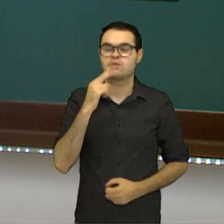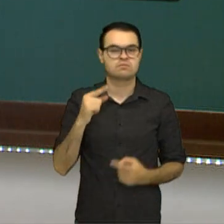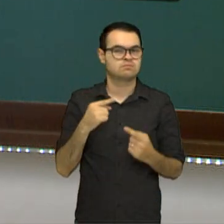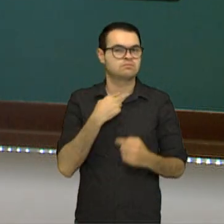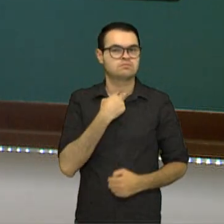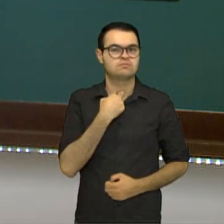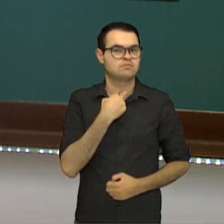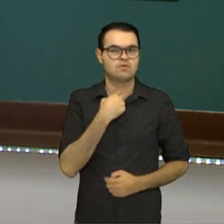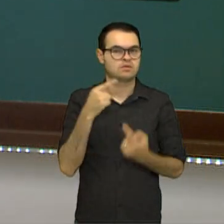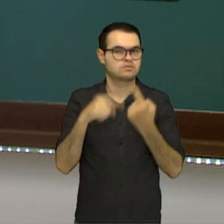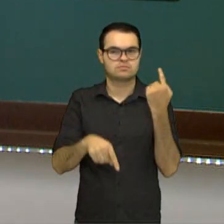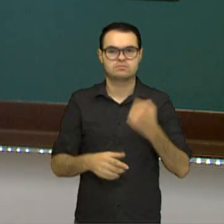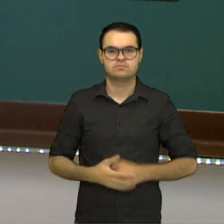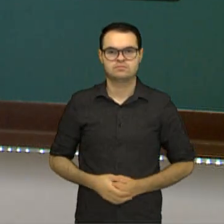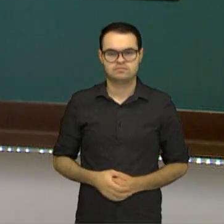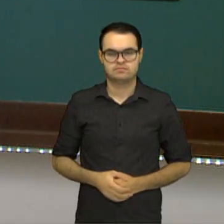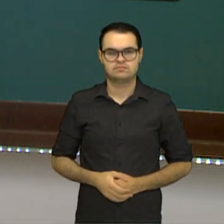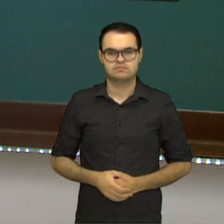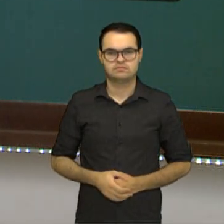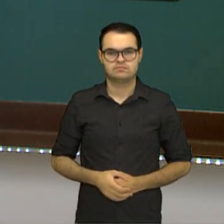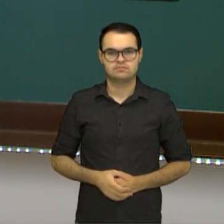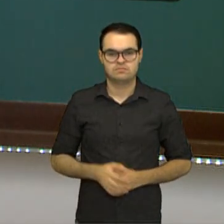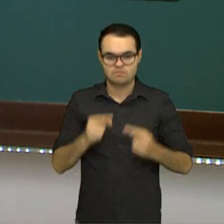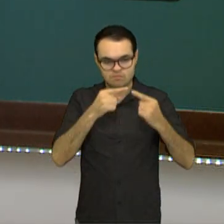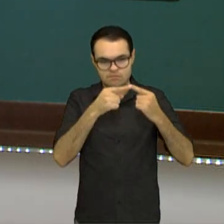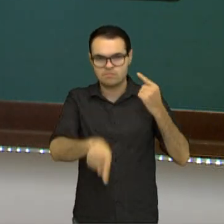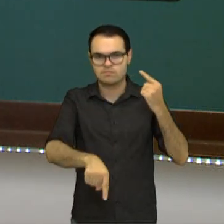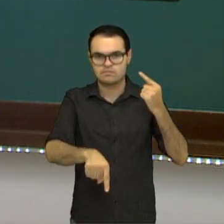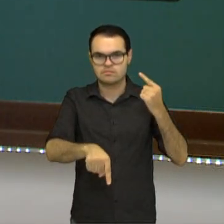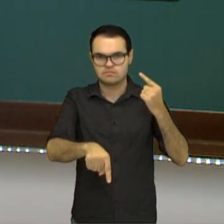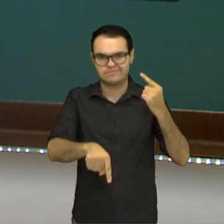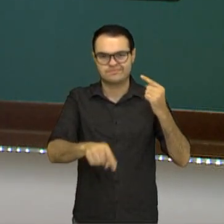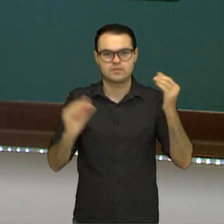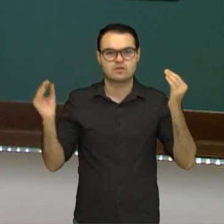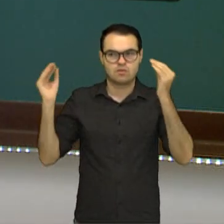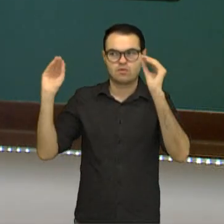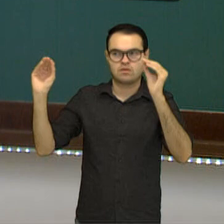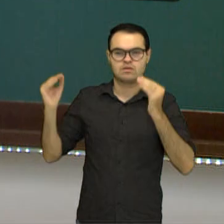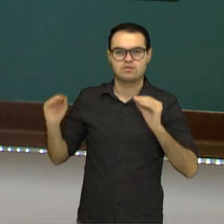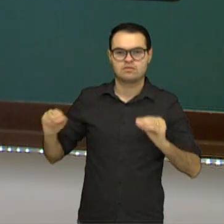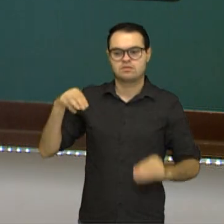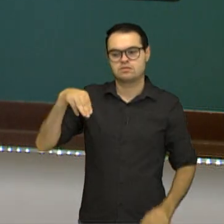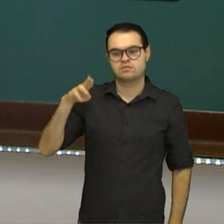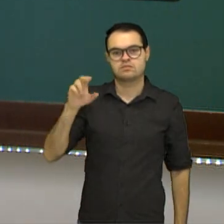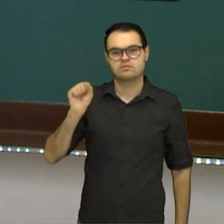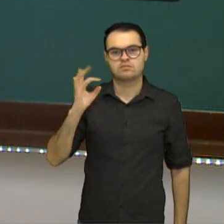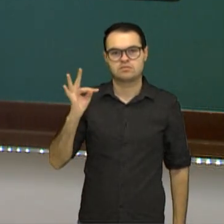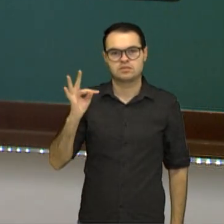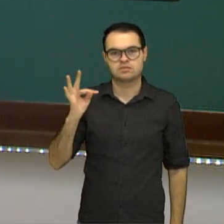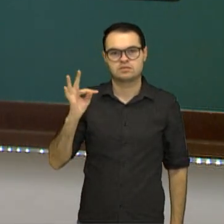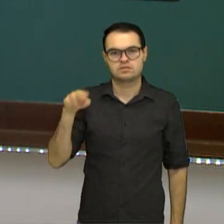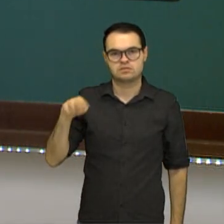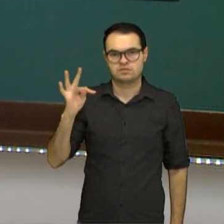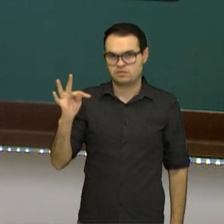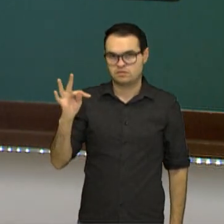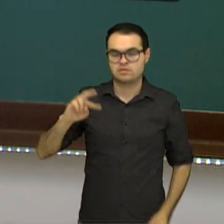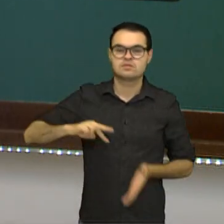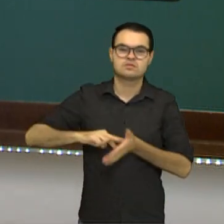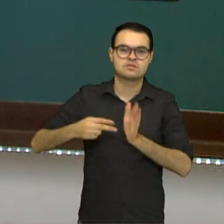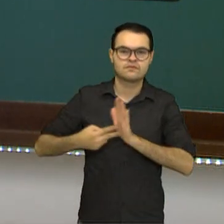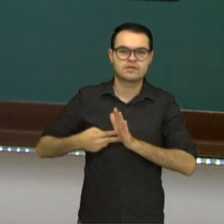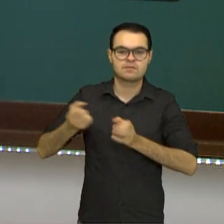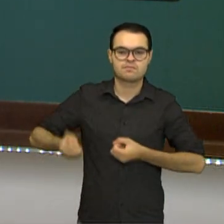pode fumar. It's prohibited. É proibido. Então coloca aí, ó, mustn't, ele é utilizado para expressar